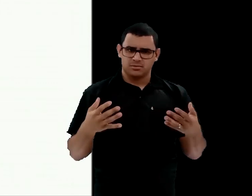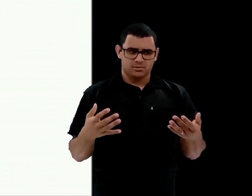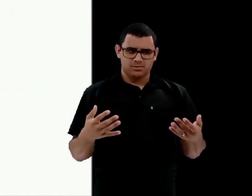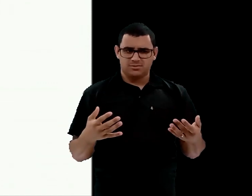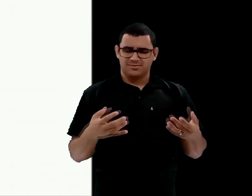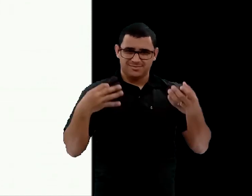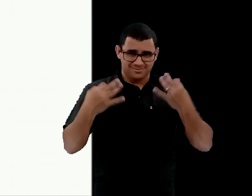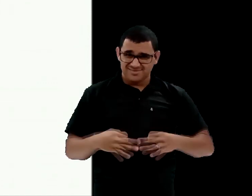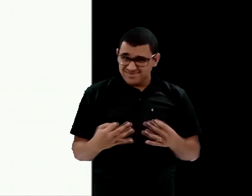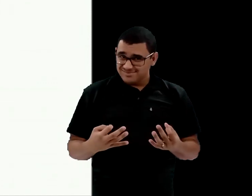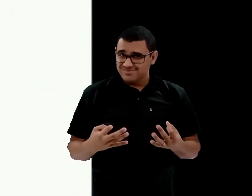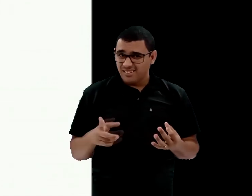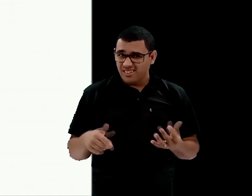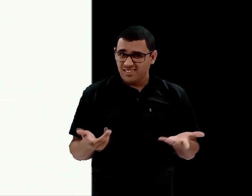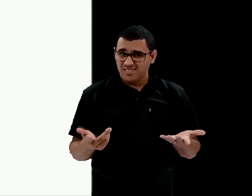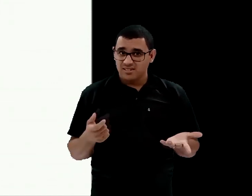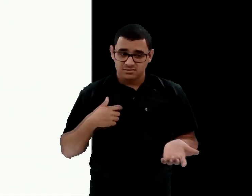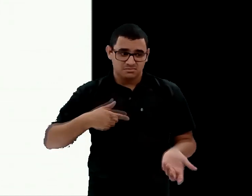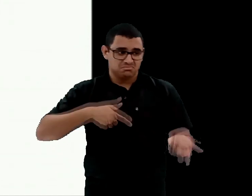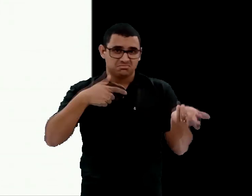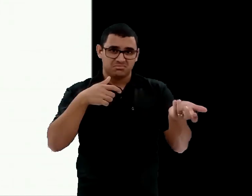de acordo com